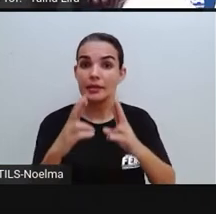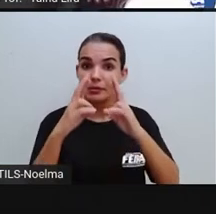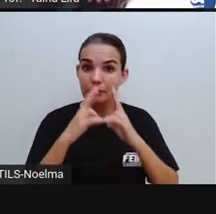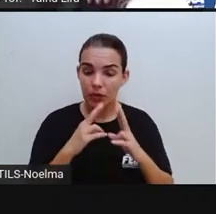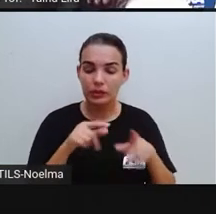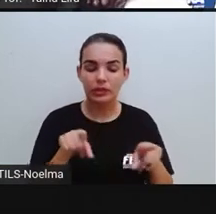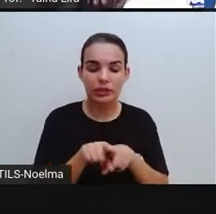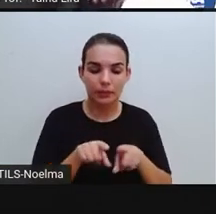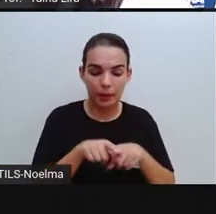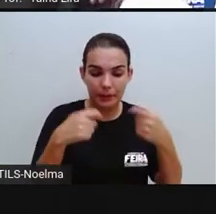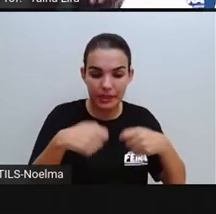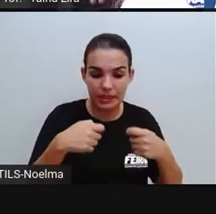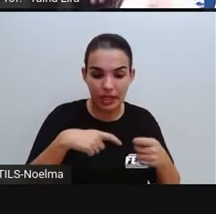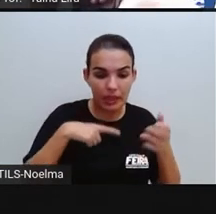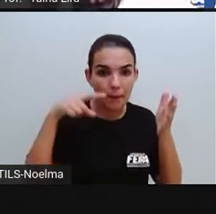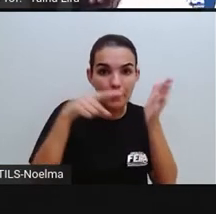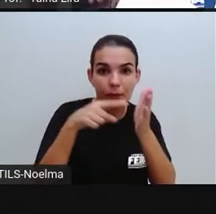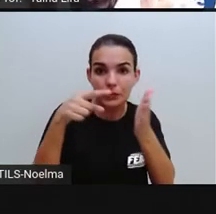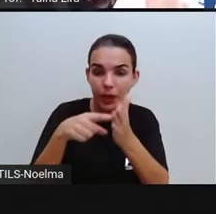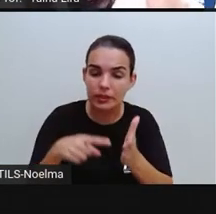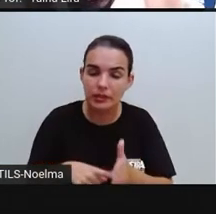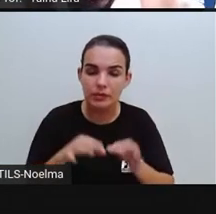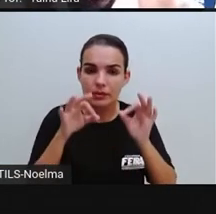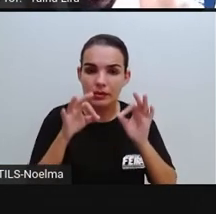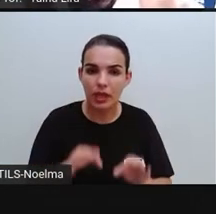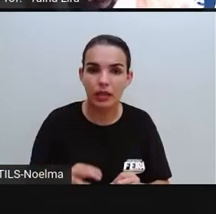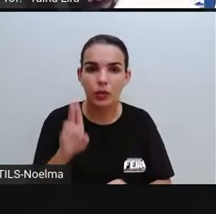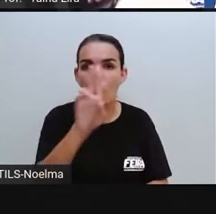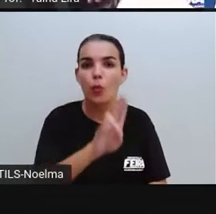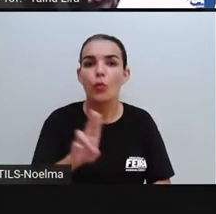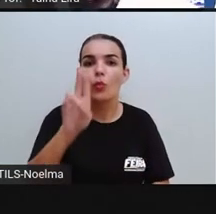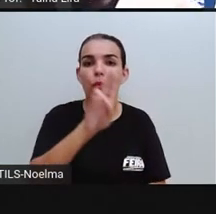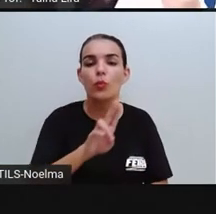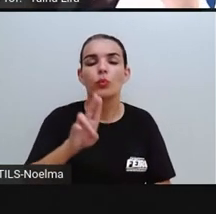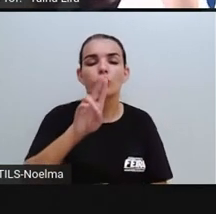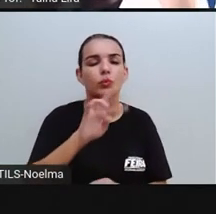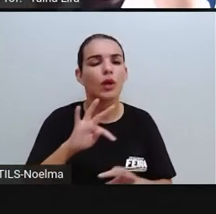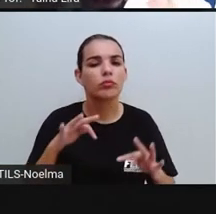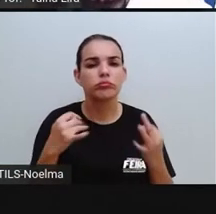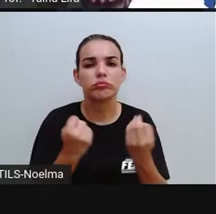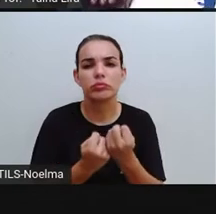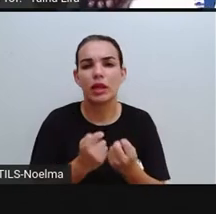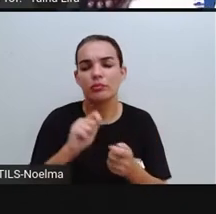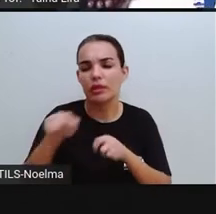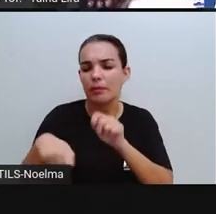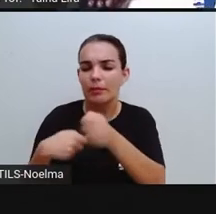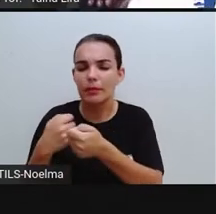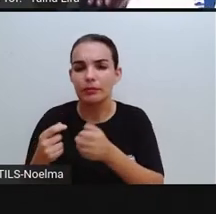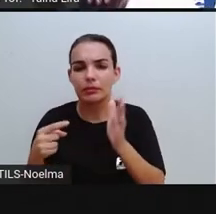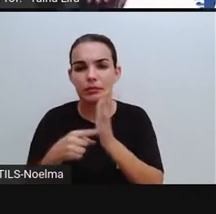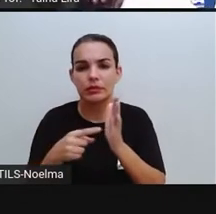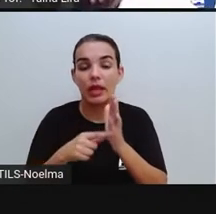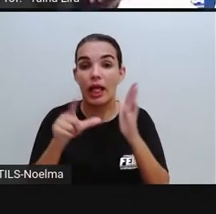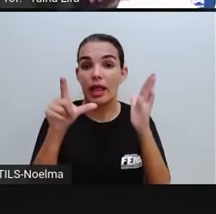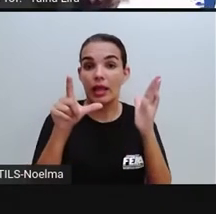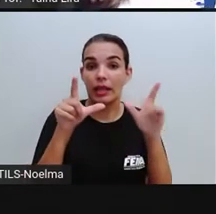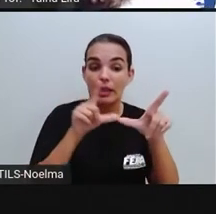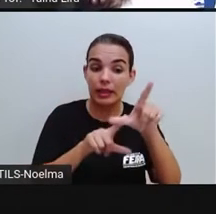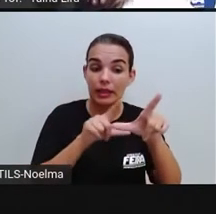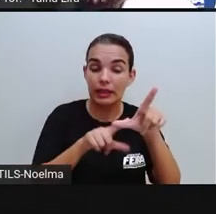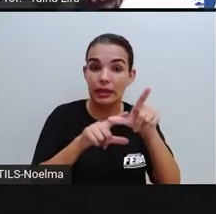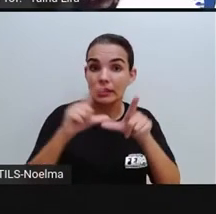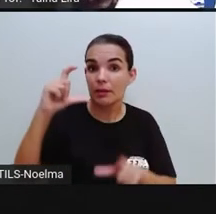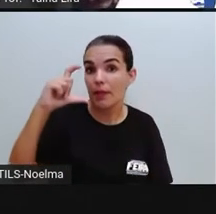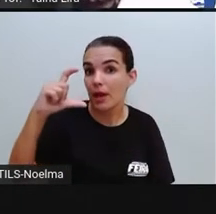a pontuação. Observem, ó, o uso dos sinais de pontuação, letra maiúscula, certo? No início